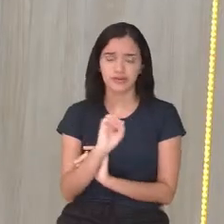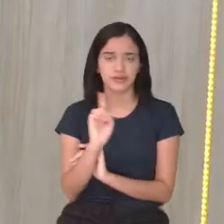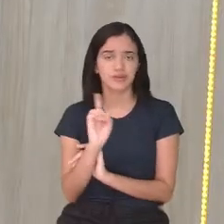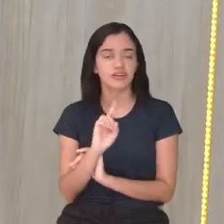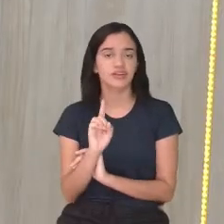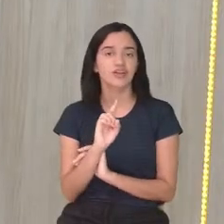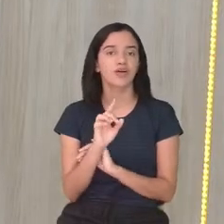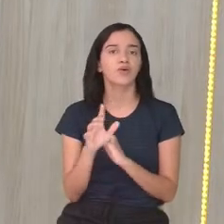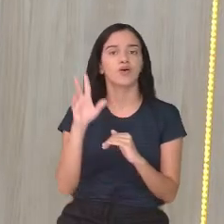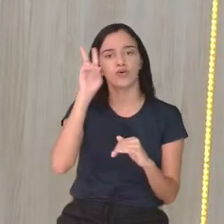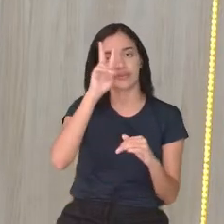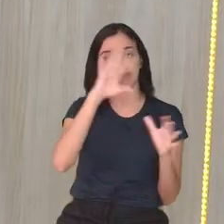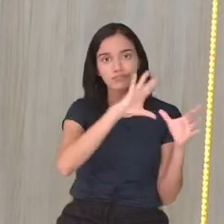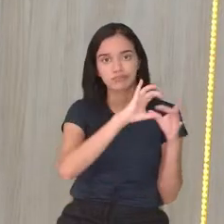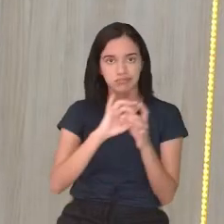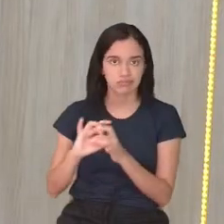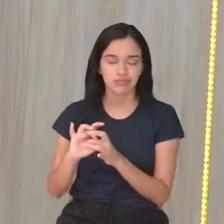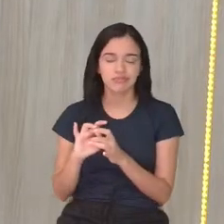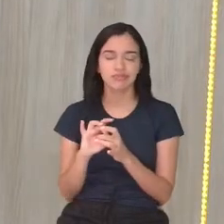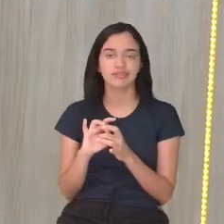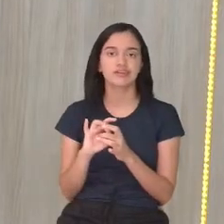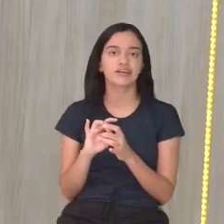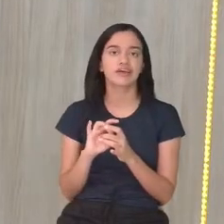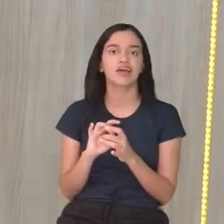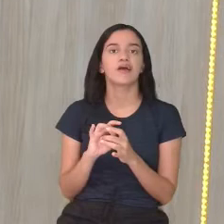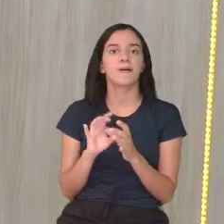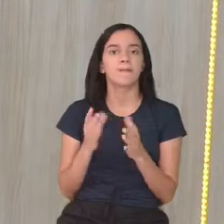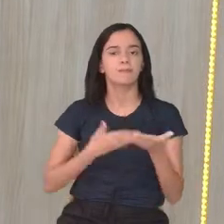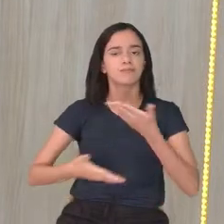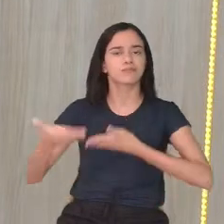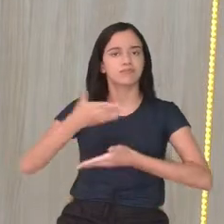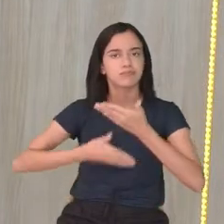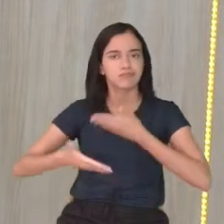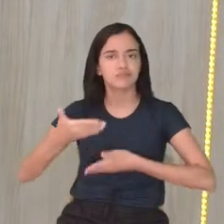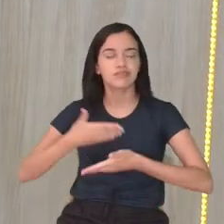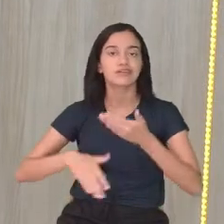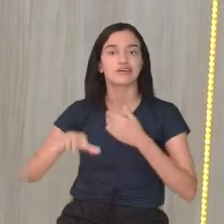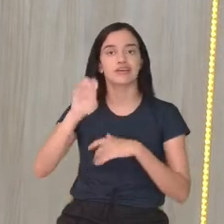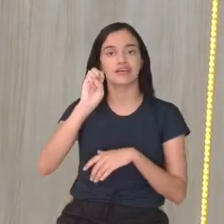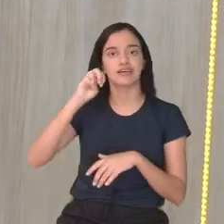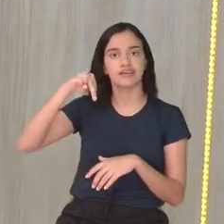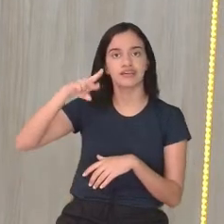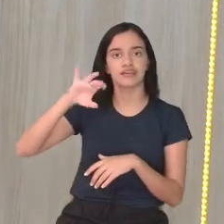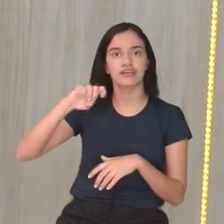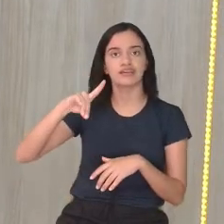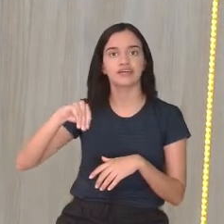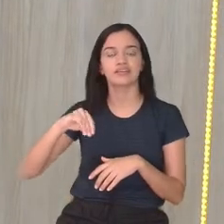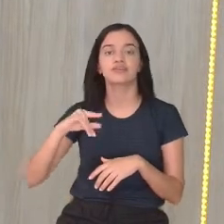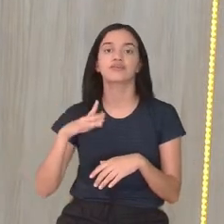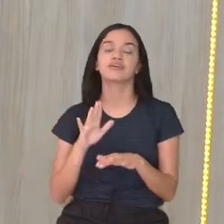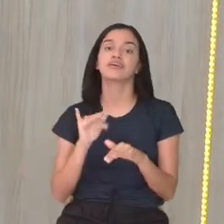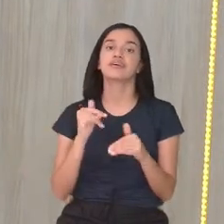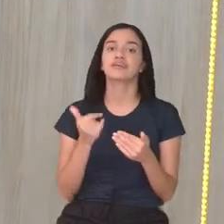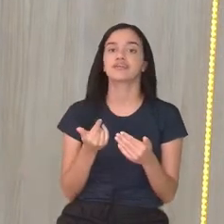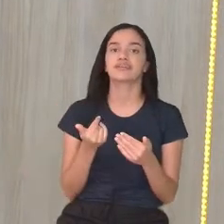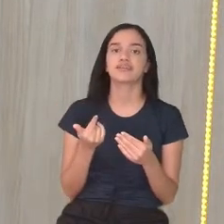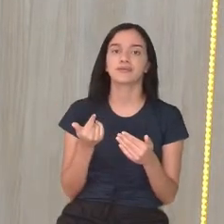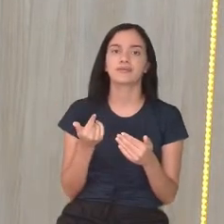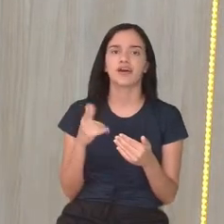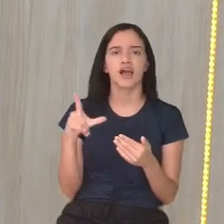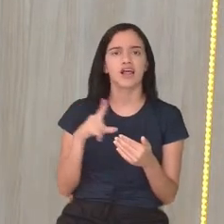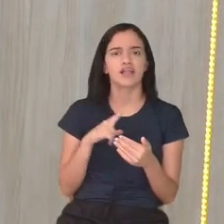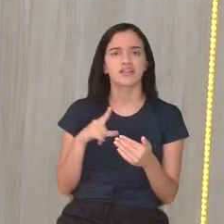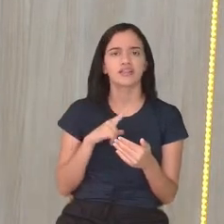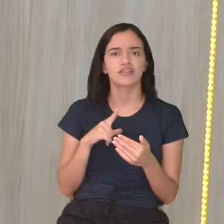falando aí sobre todo esse enredo que aconteceu, falando de enredo com a professora Viviane ali, ó. E aí, teve